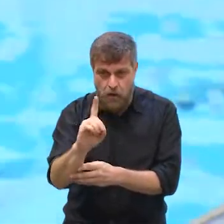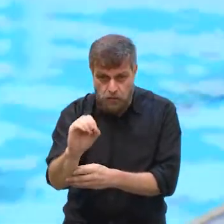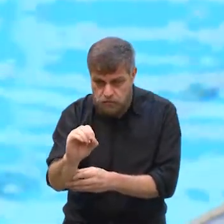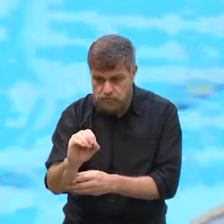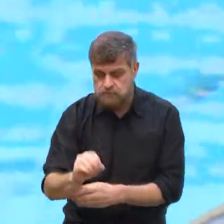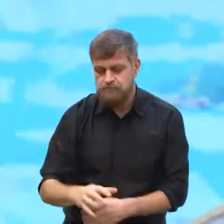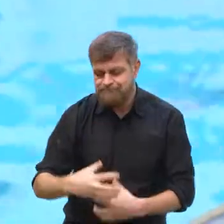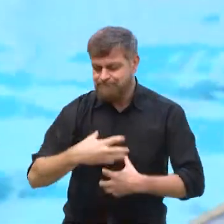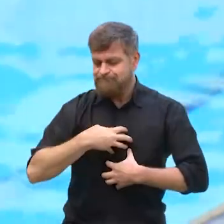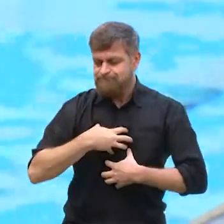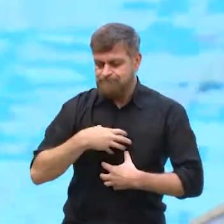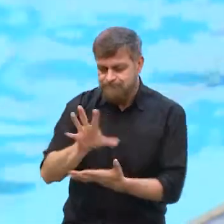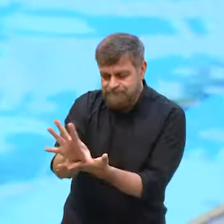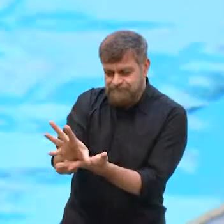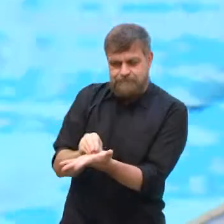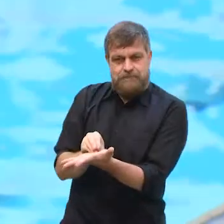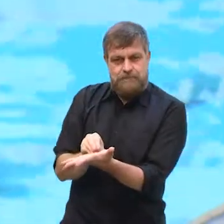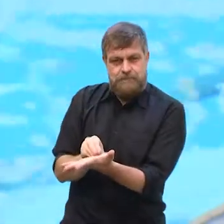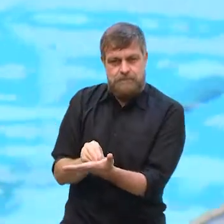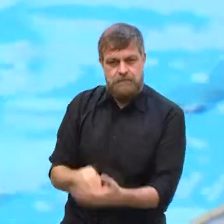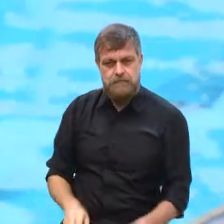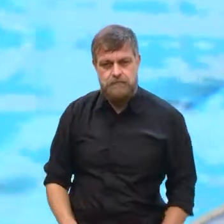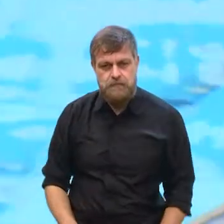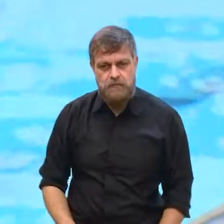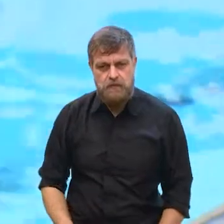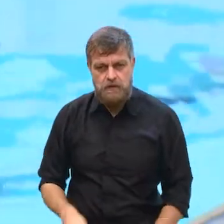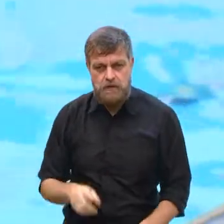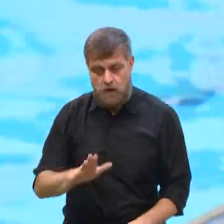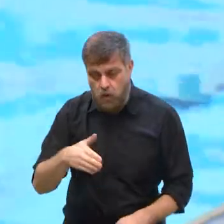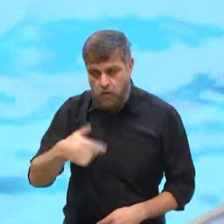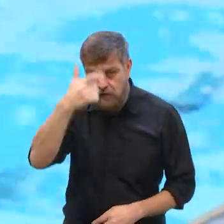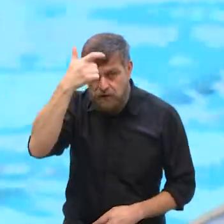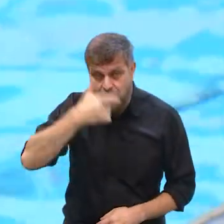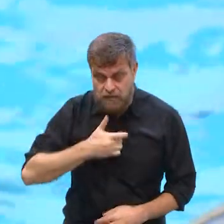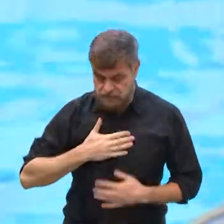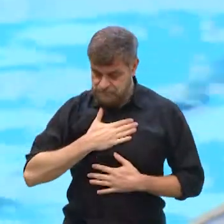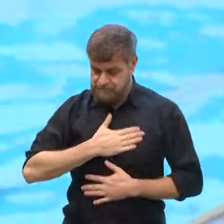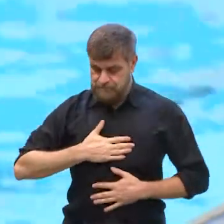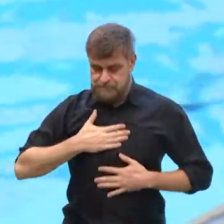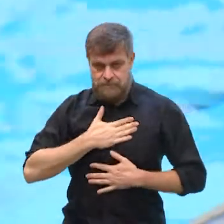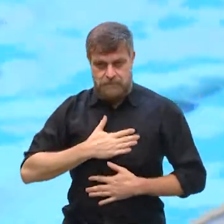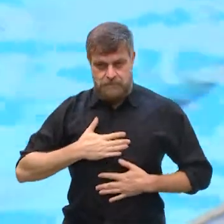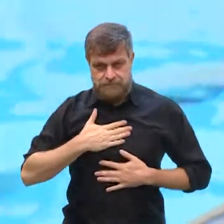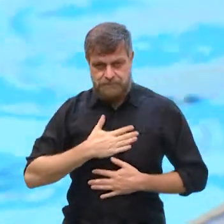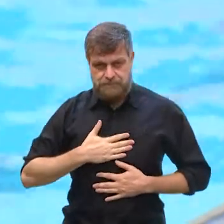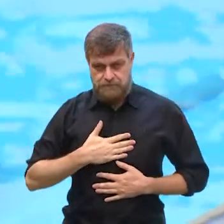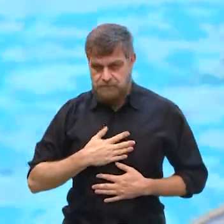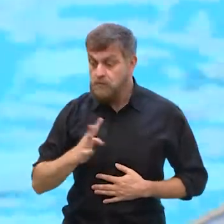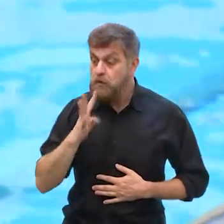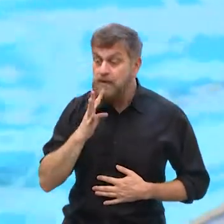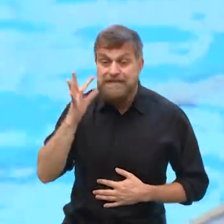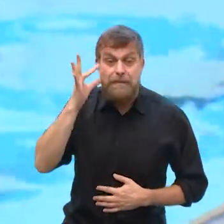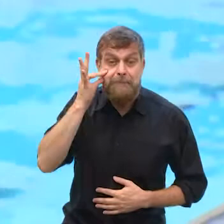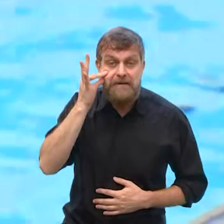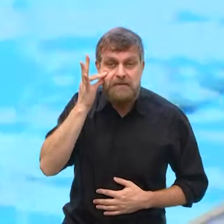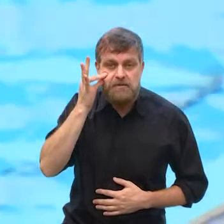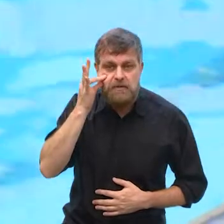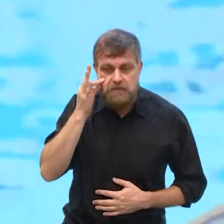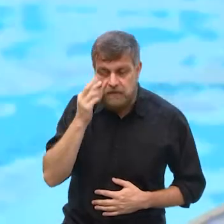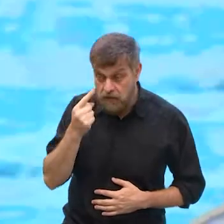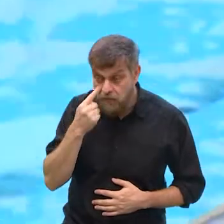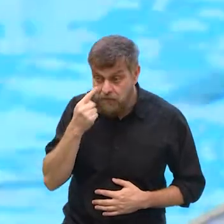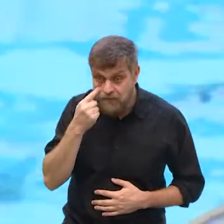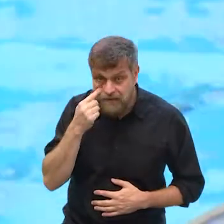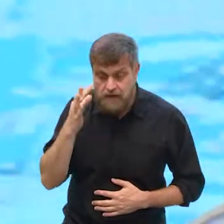sei da importância que é isso, né? Então, quando eu falo também que eu tive o privilégio de conhecer, né, não só